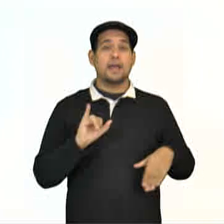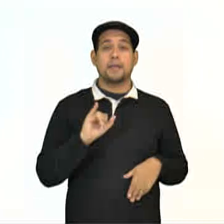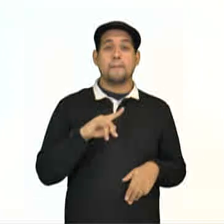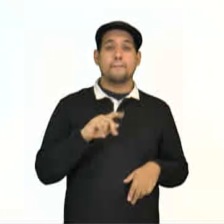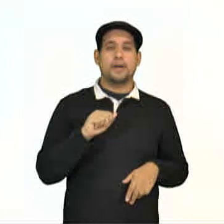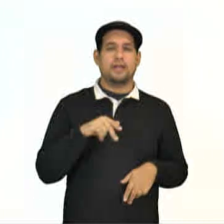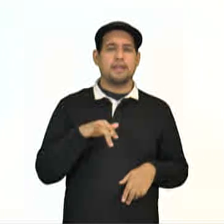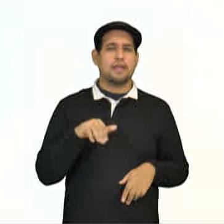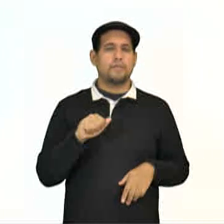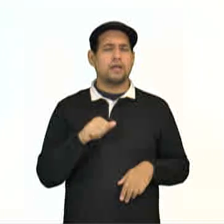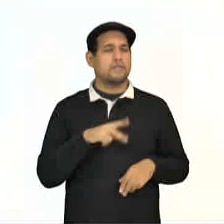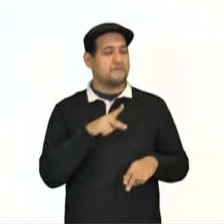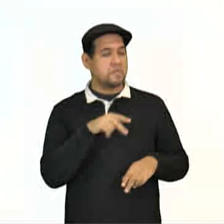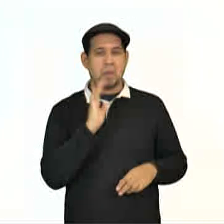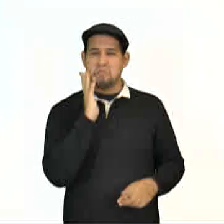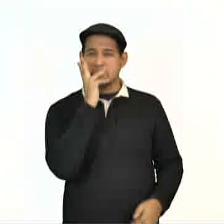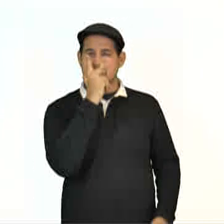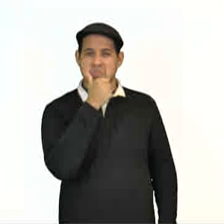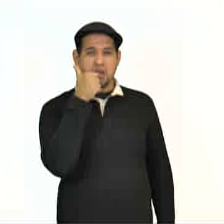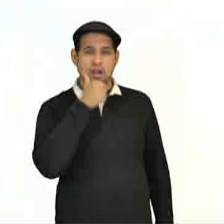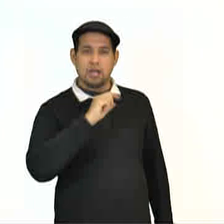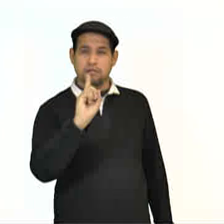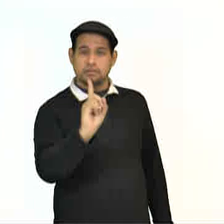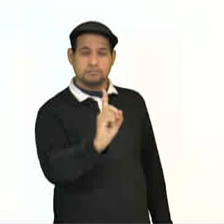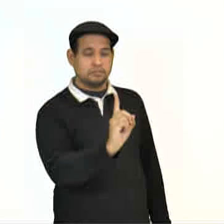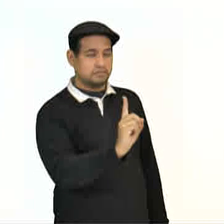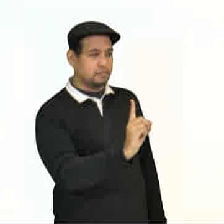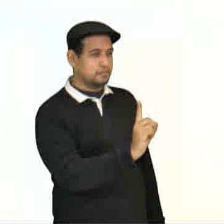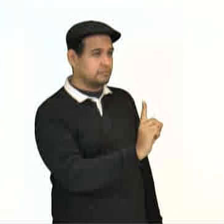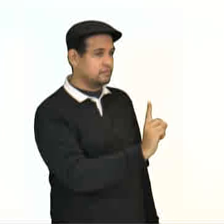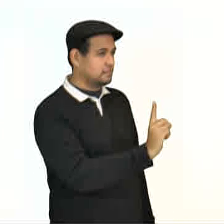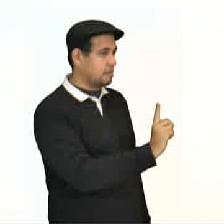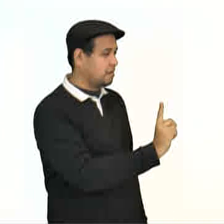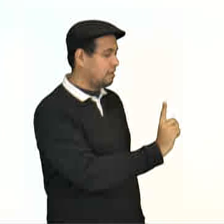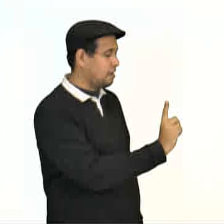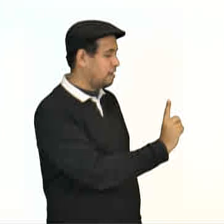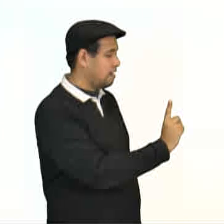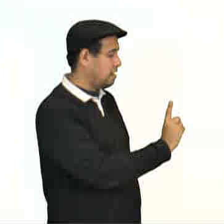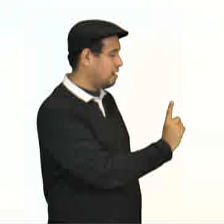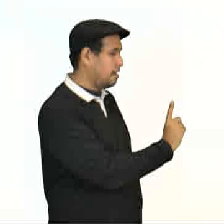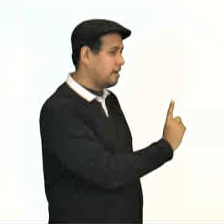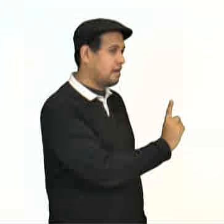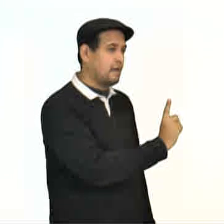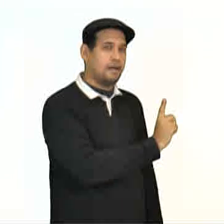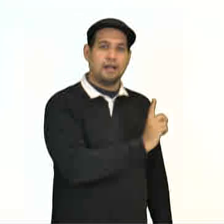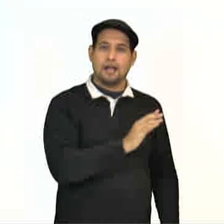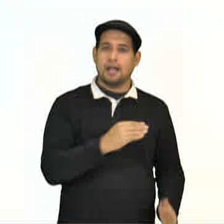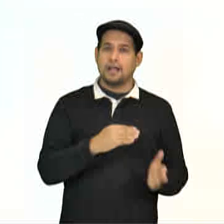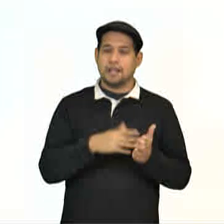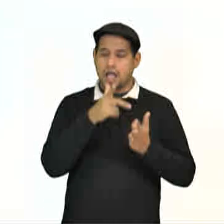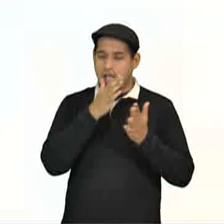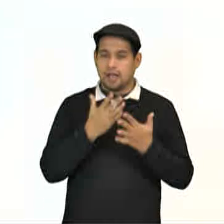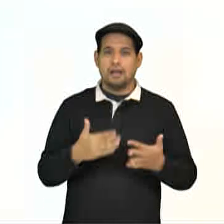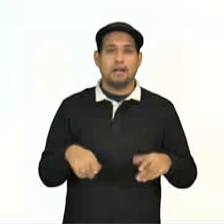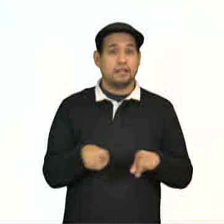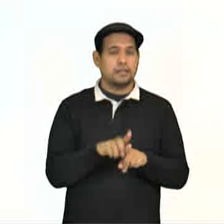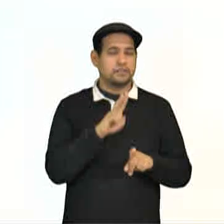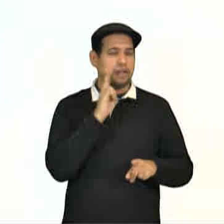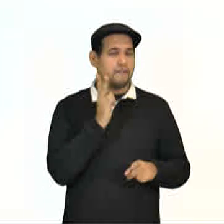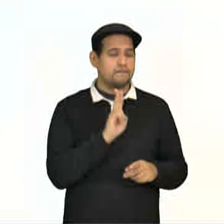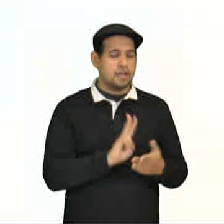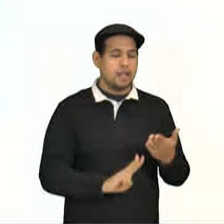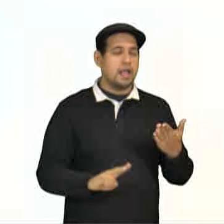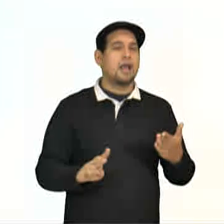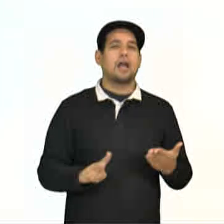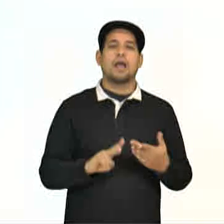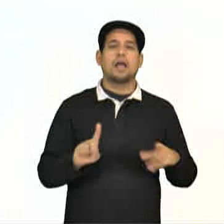depararam com uma bela moça que caminhava pela areia e trilhava o seu caminho até o mar. Então, a gente vai analisar a letra dessa